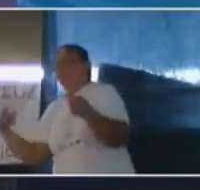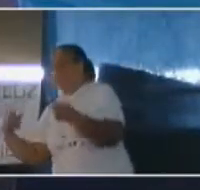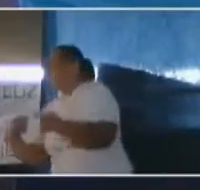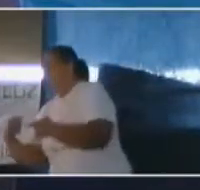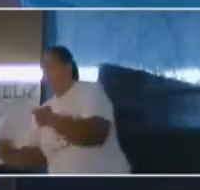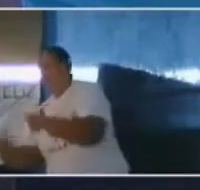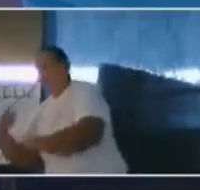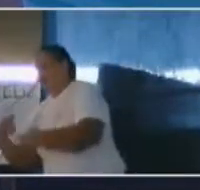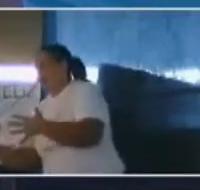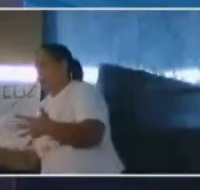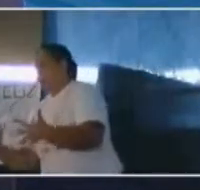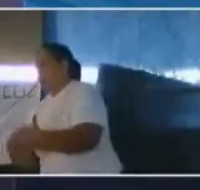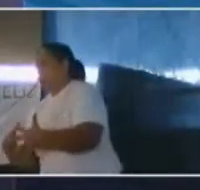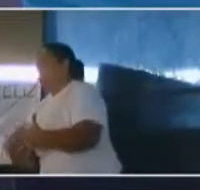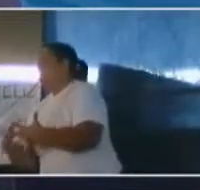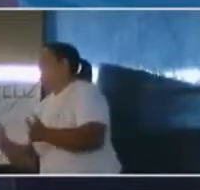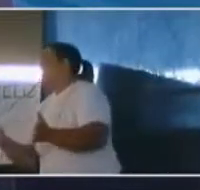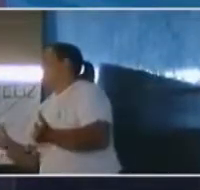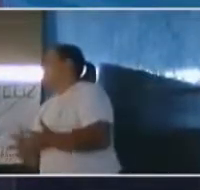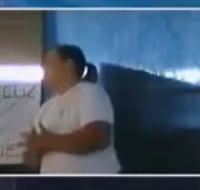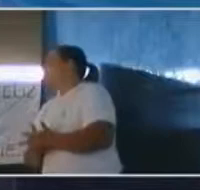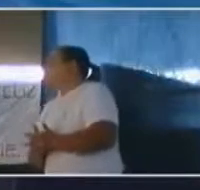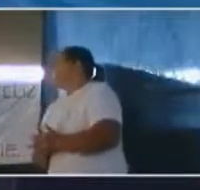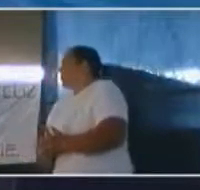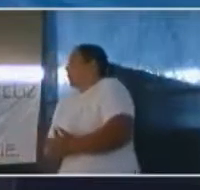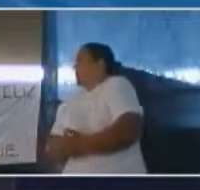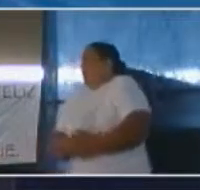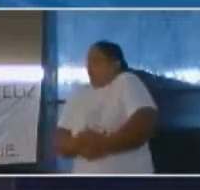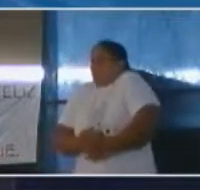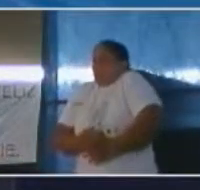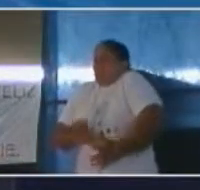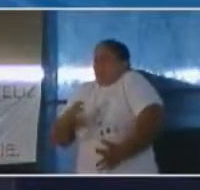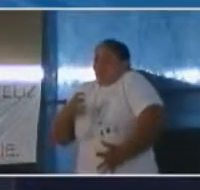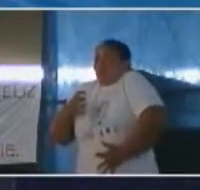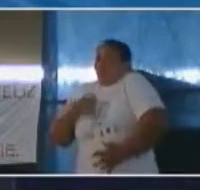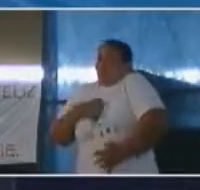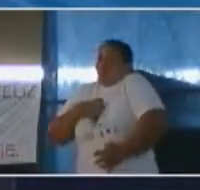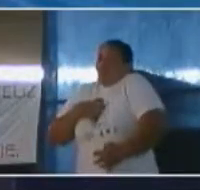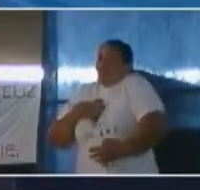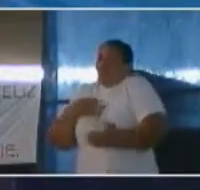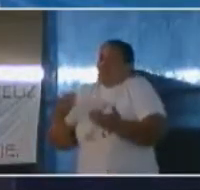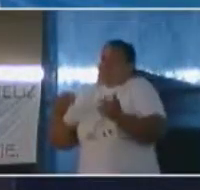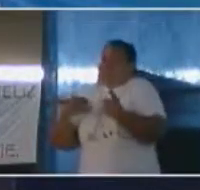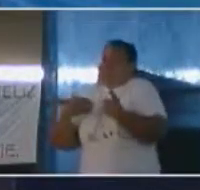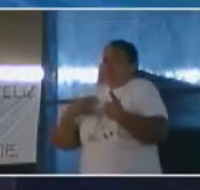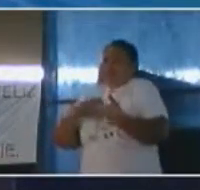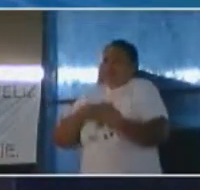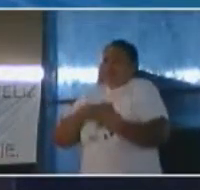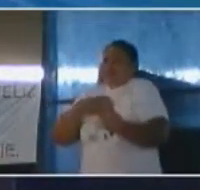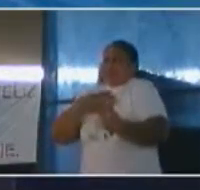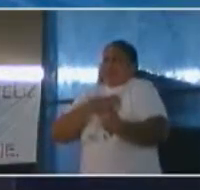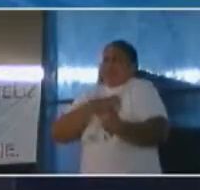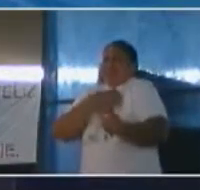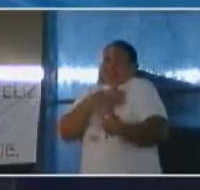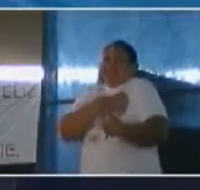aquela coisa de falta de pertença, temos sentimentos de que faltam elos, falta